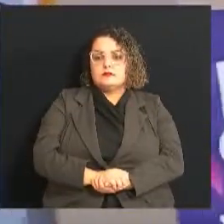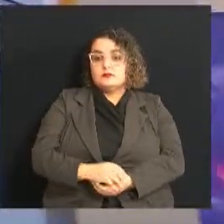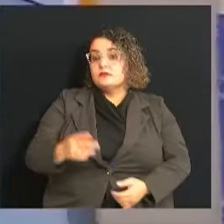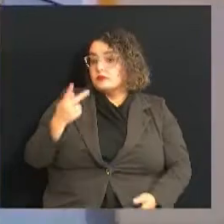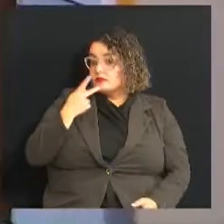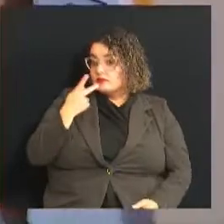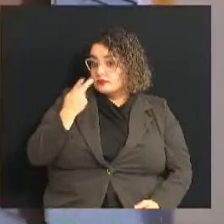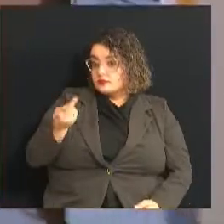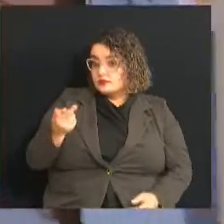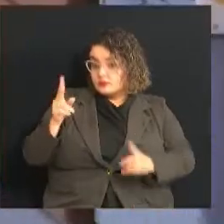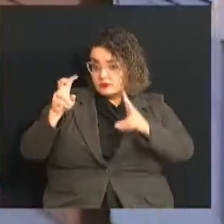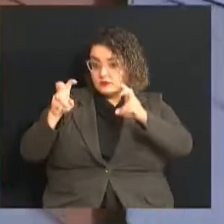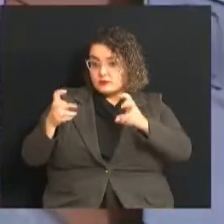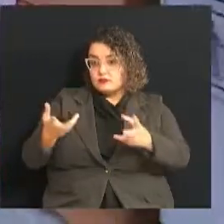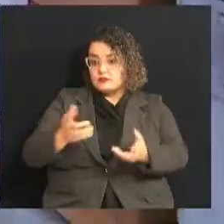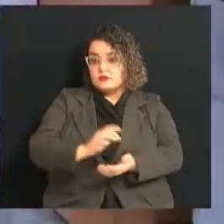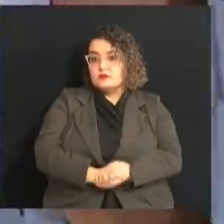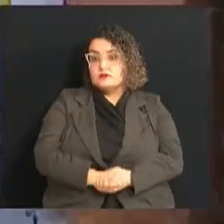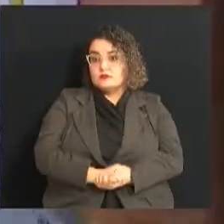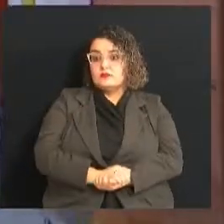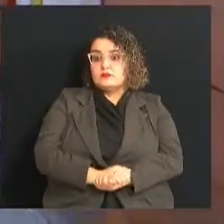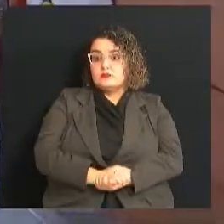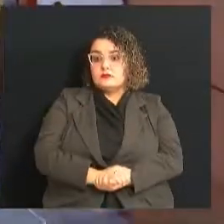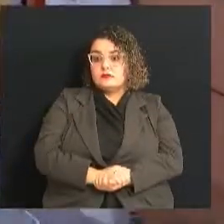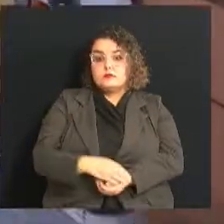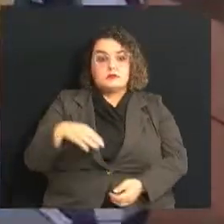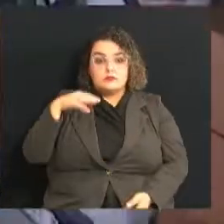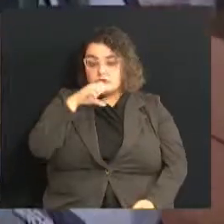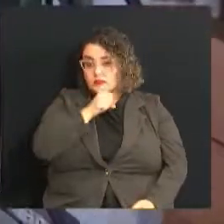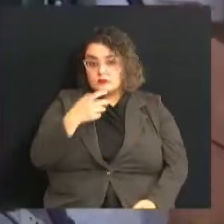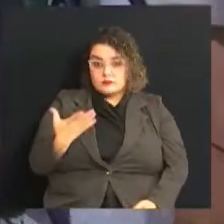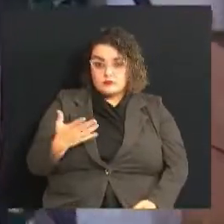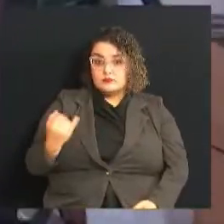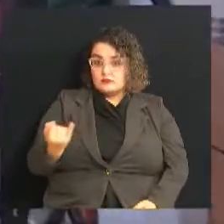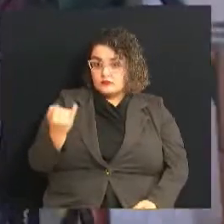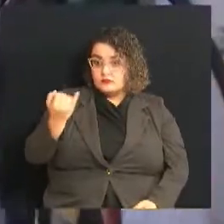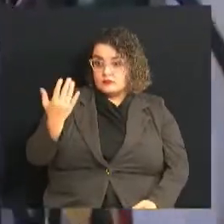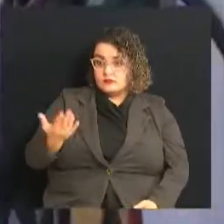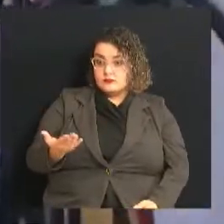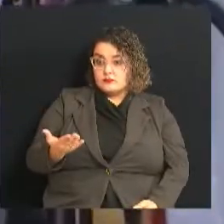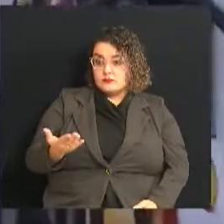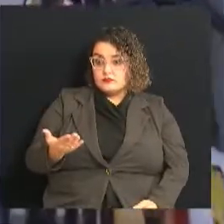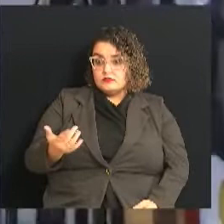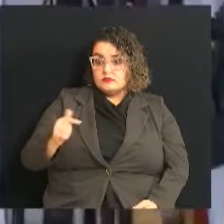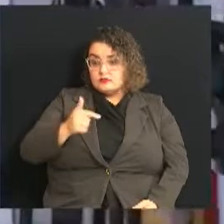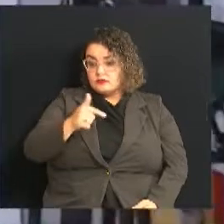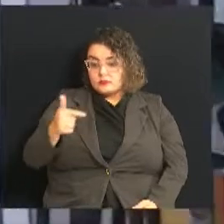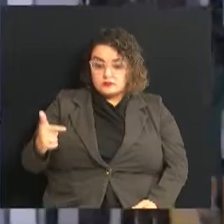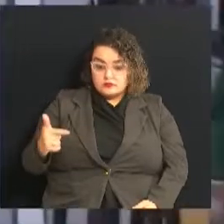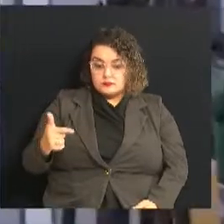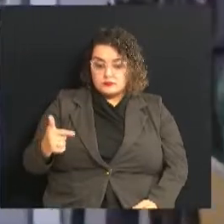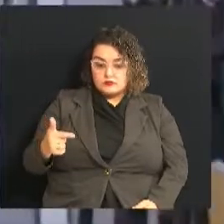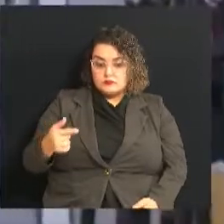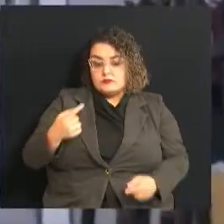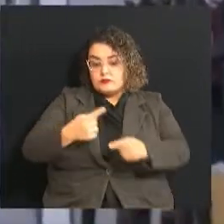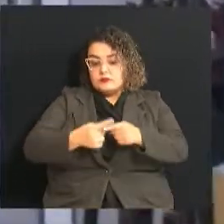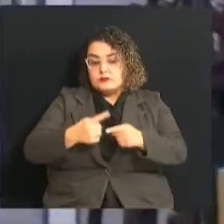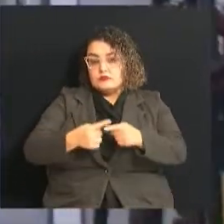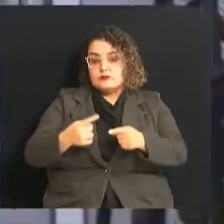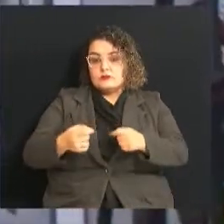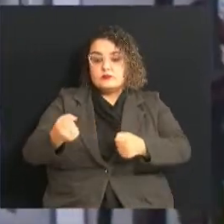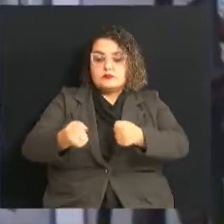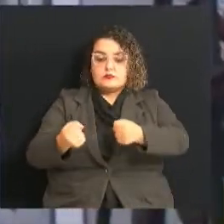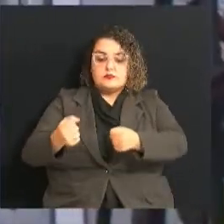nesse assunto, então é uma praticidade interessante, né? Não há necessidade de descer do